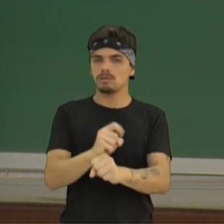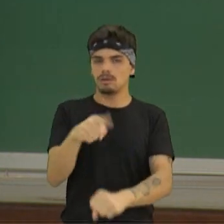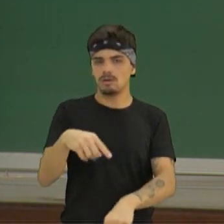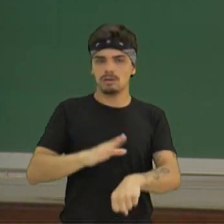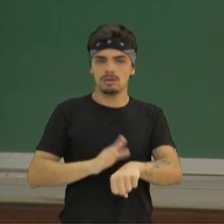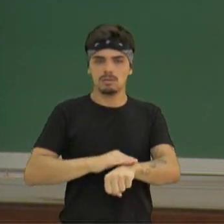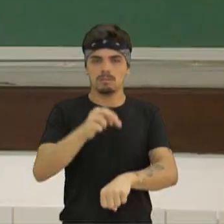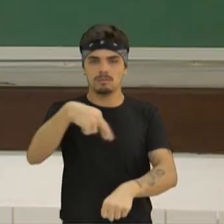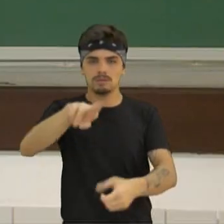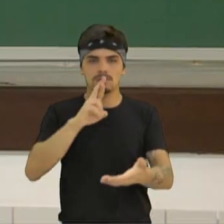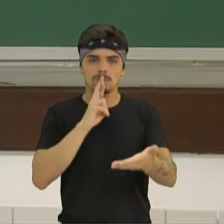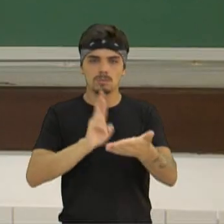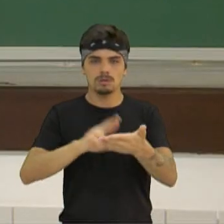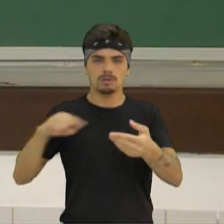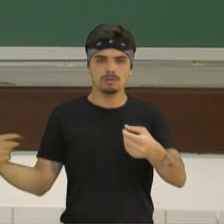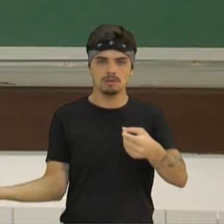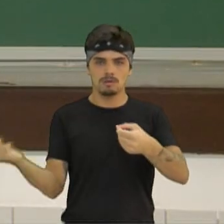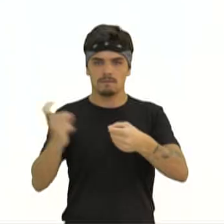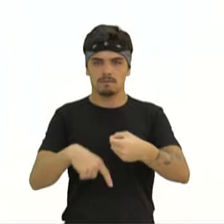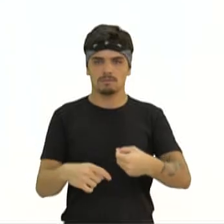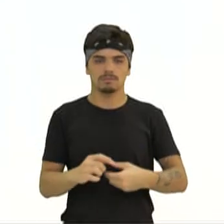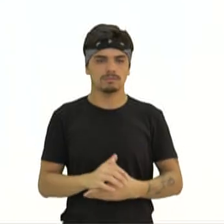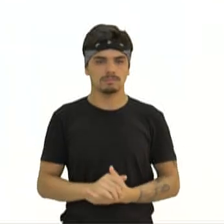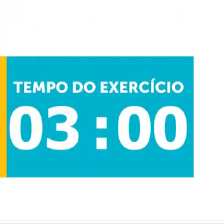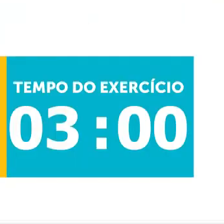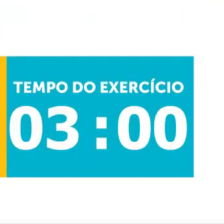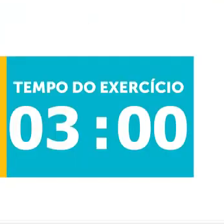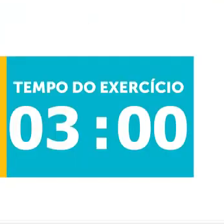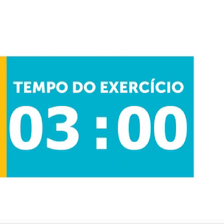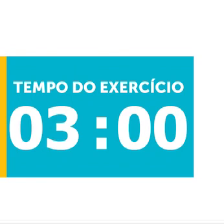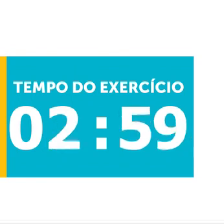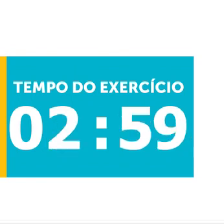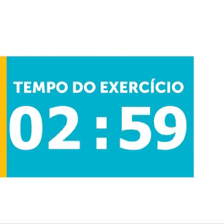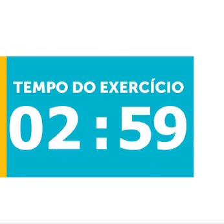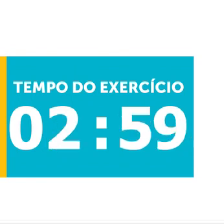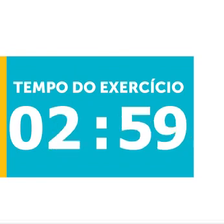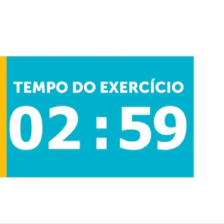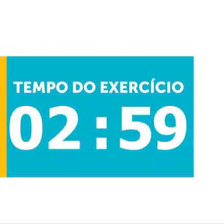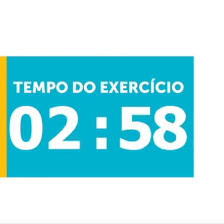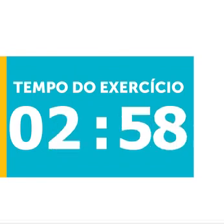para a primeira atividade aí com vocês.